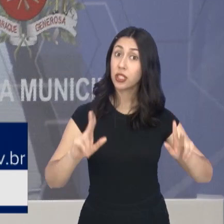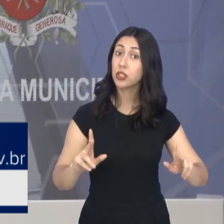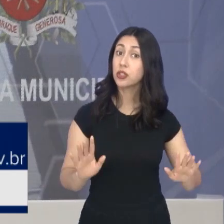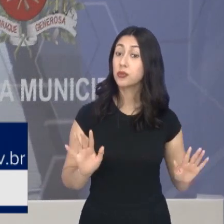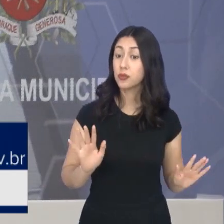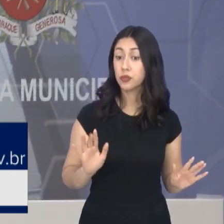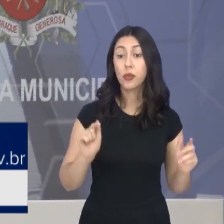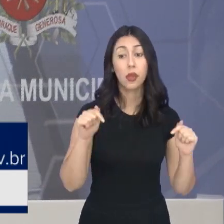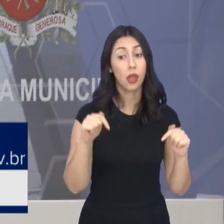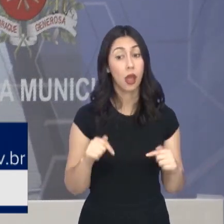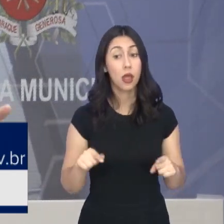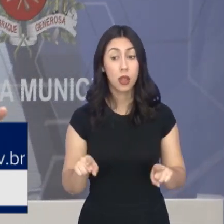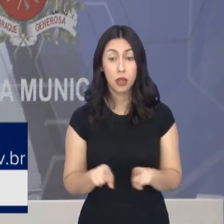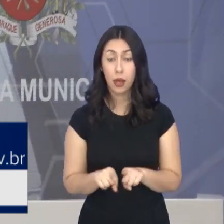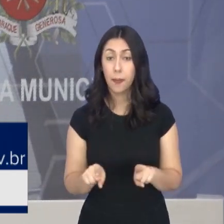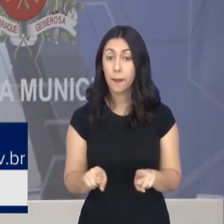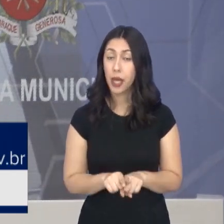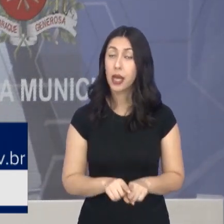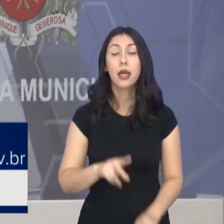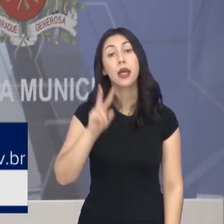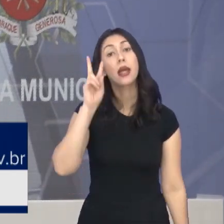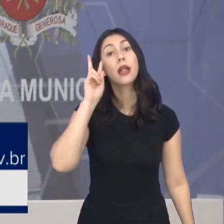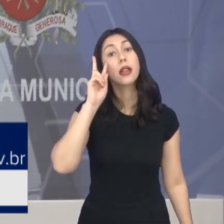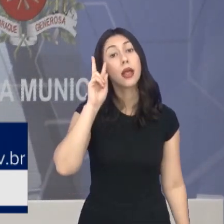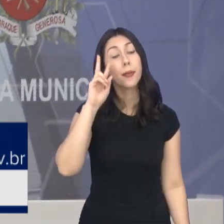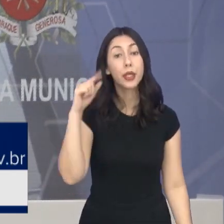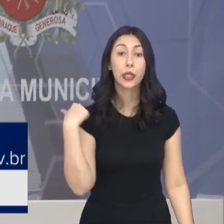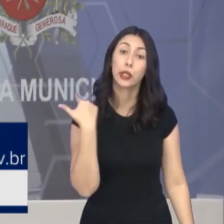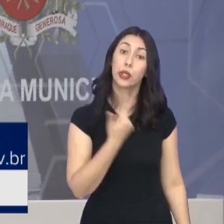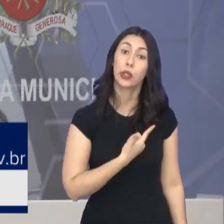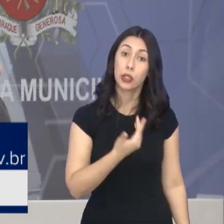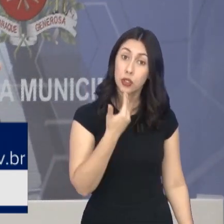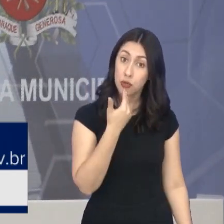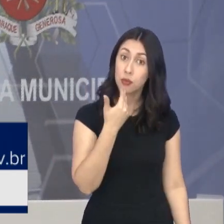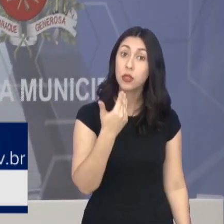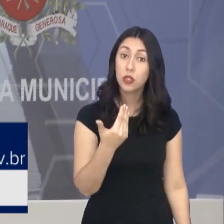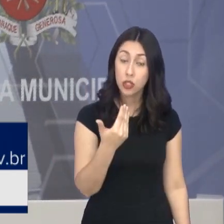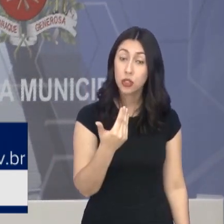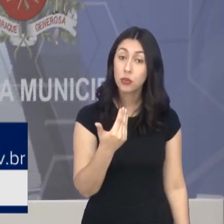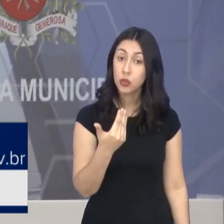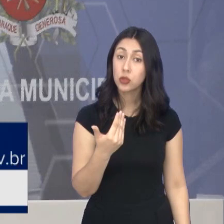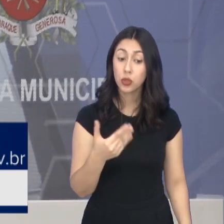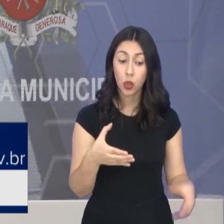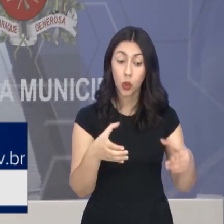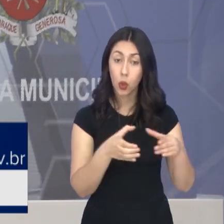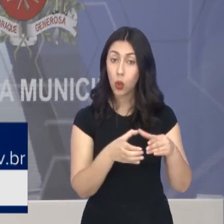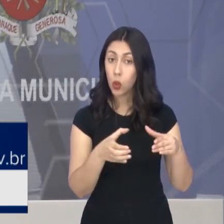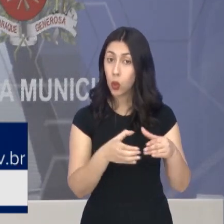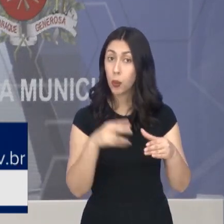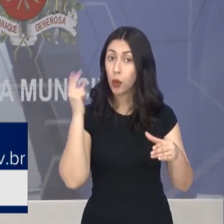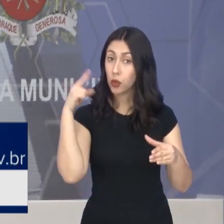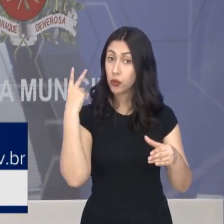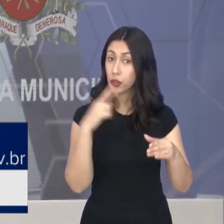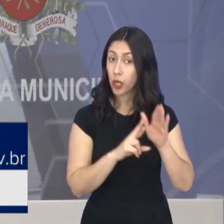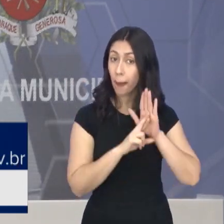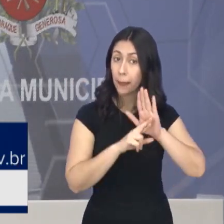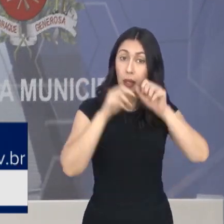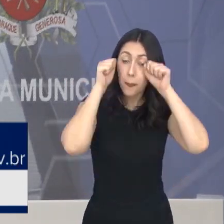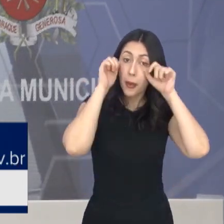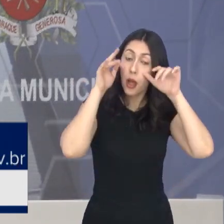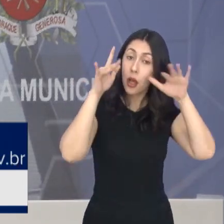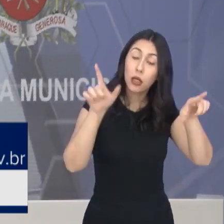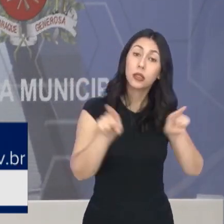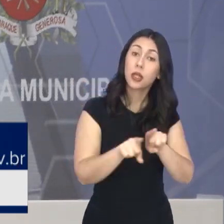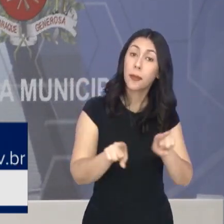também, a gente lembra que nós solicitamos, depois a frente parlamentar fez a mesma solicitação com todos os